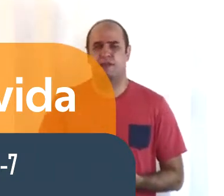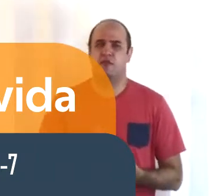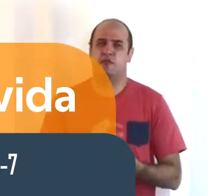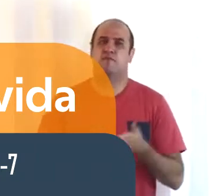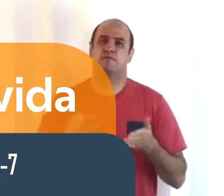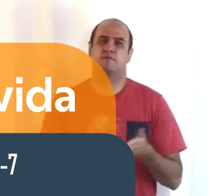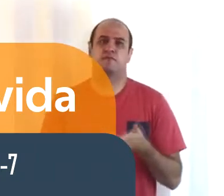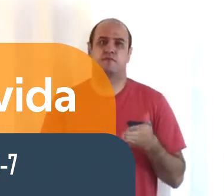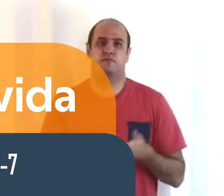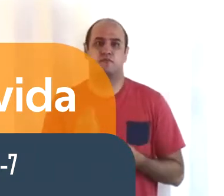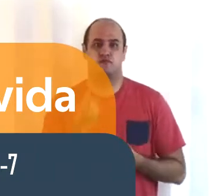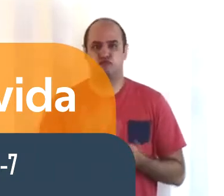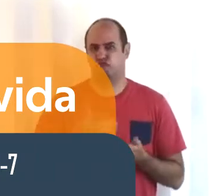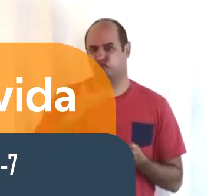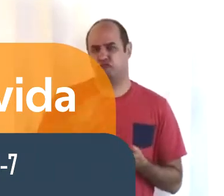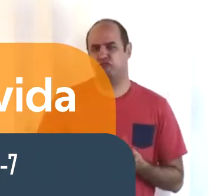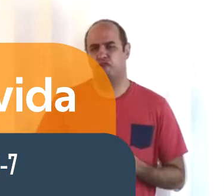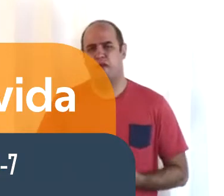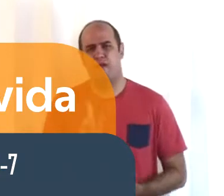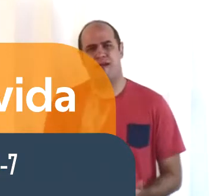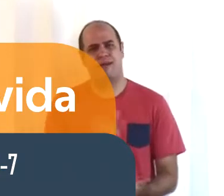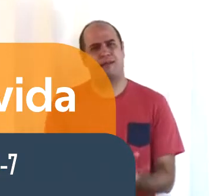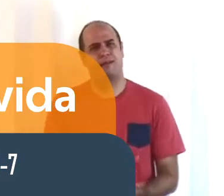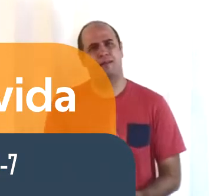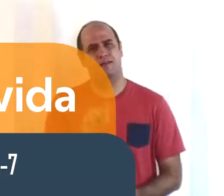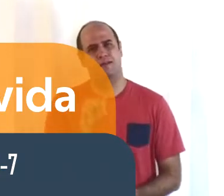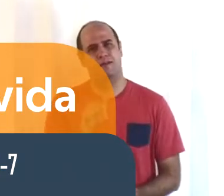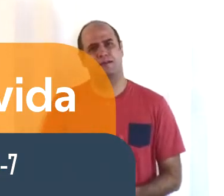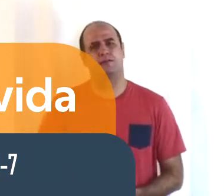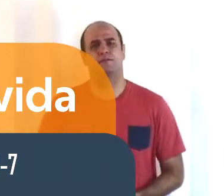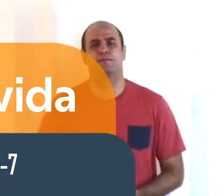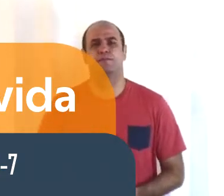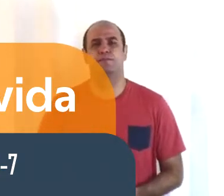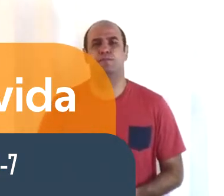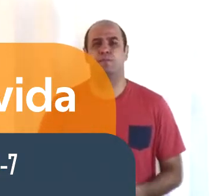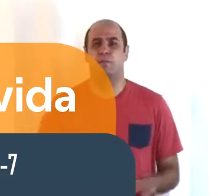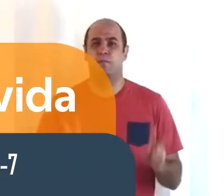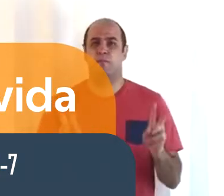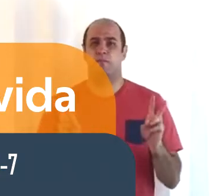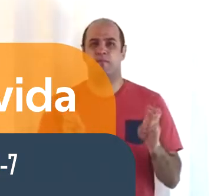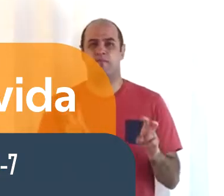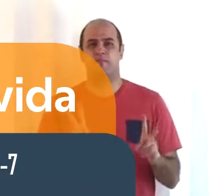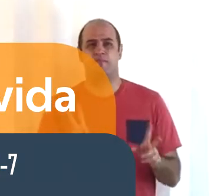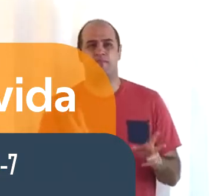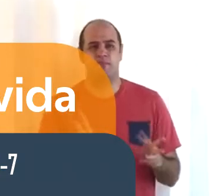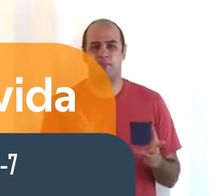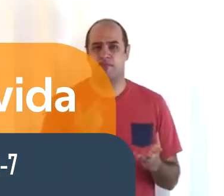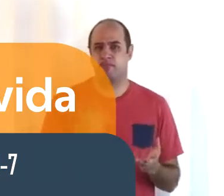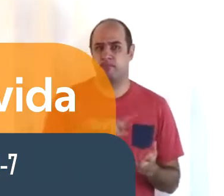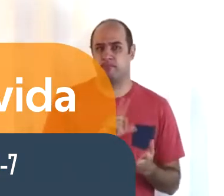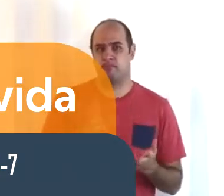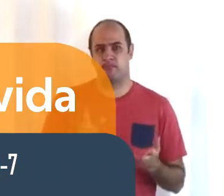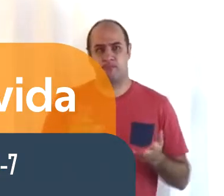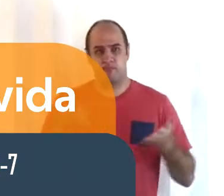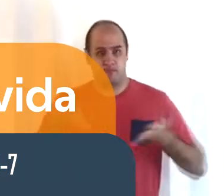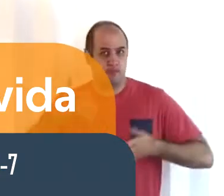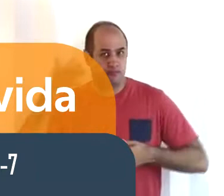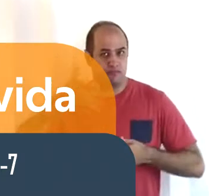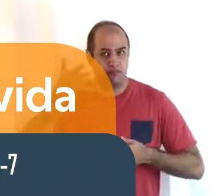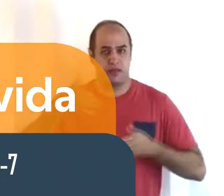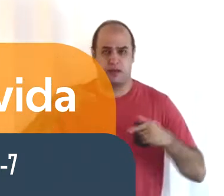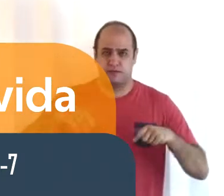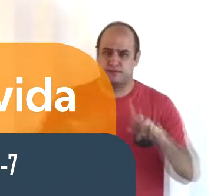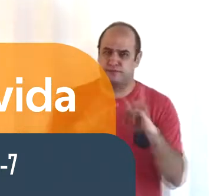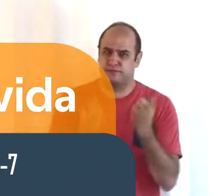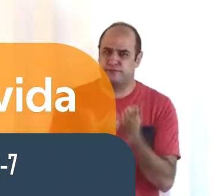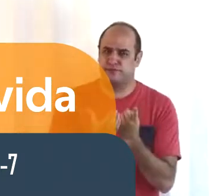versículos 1 em diante até o versículo 7. E o tema da nossa exposição neste